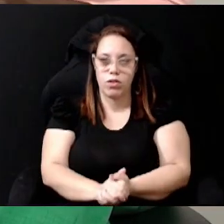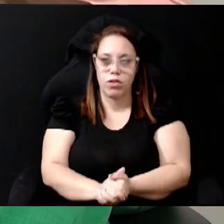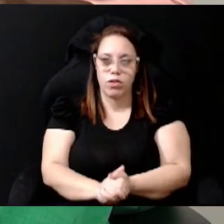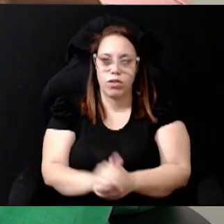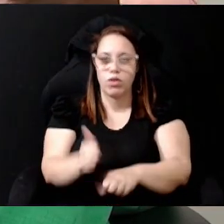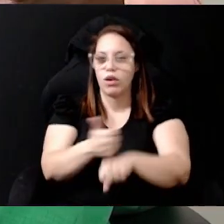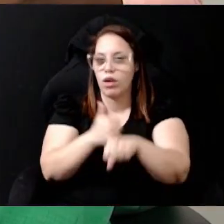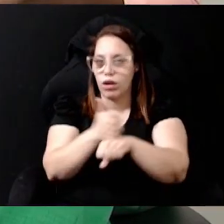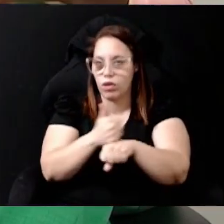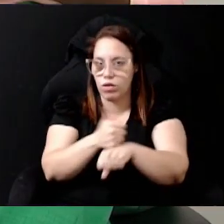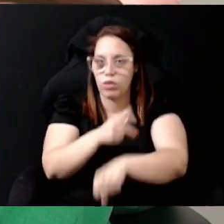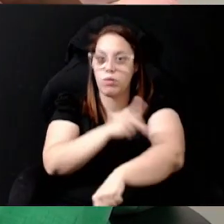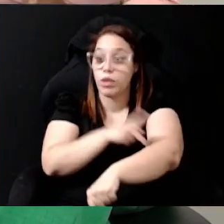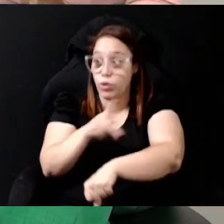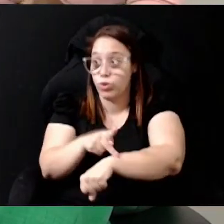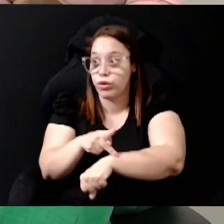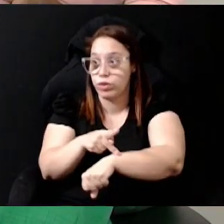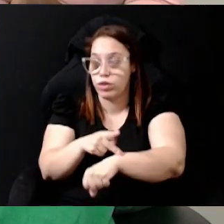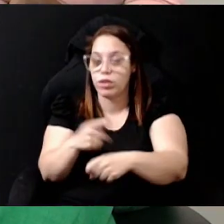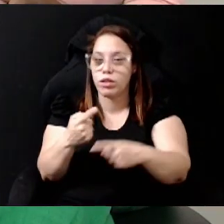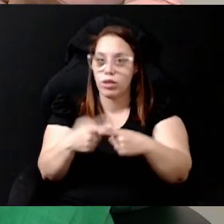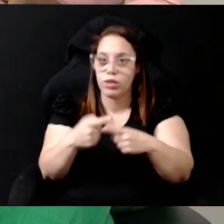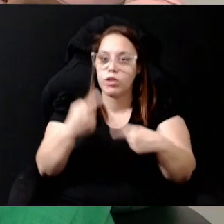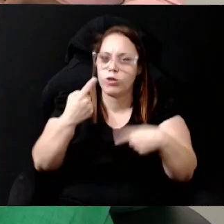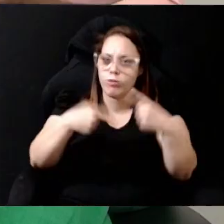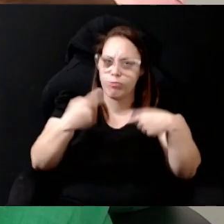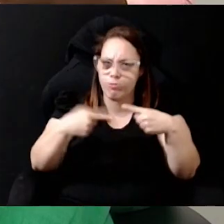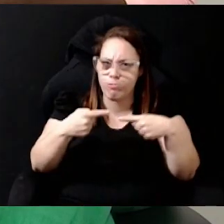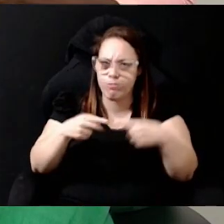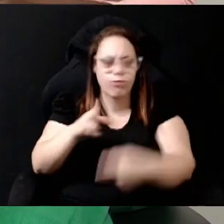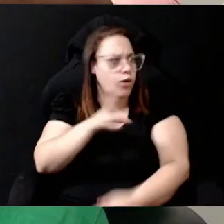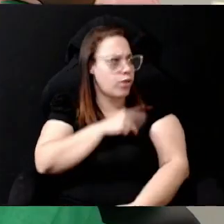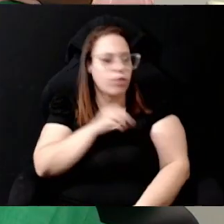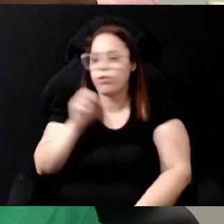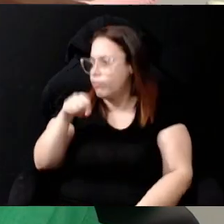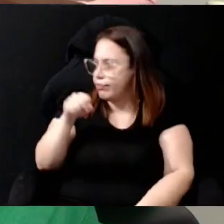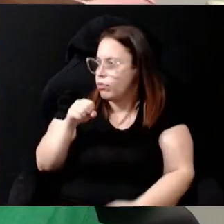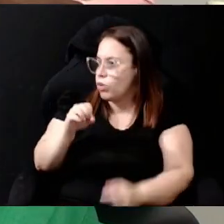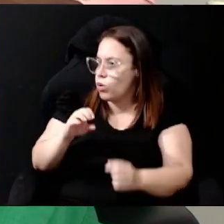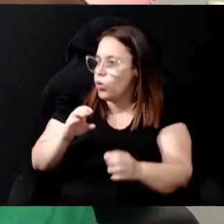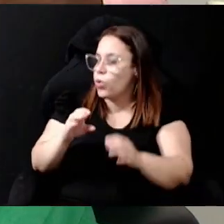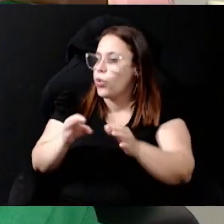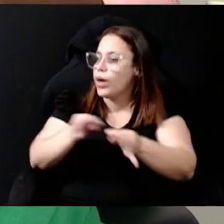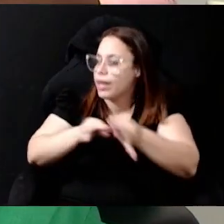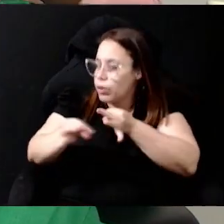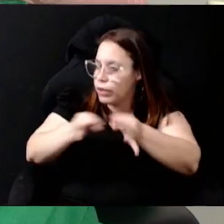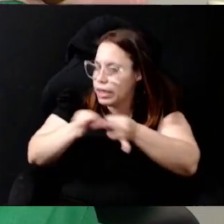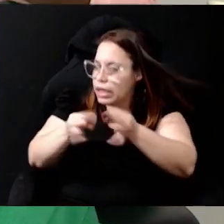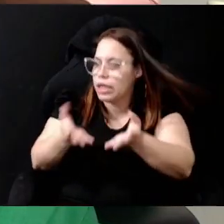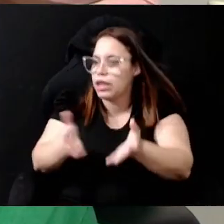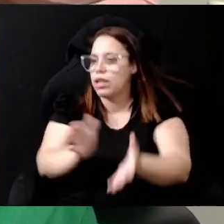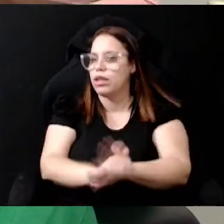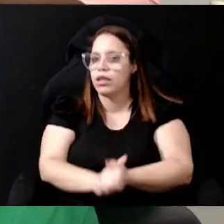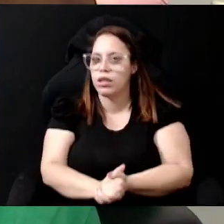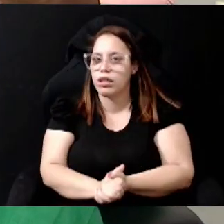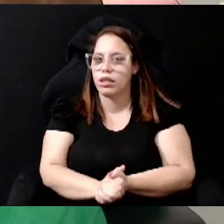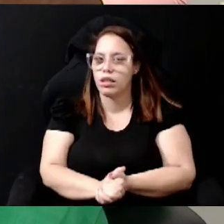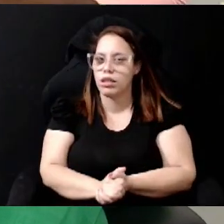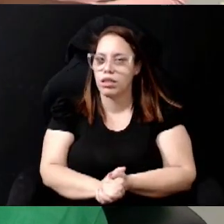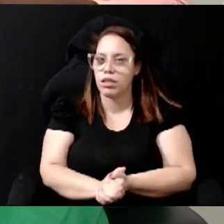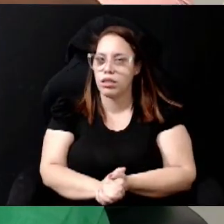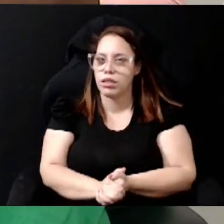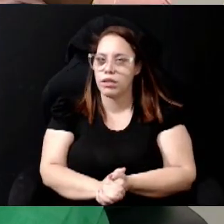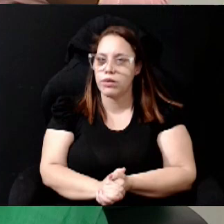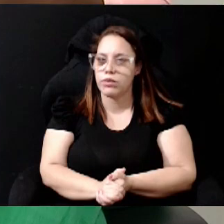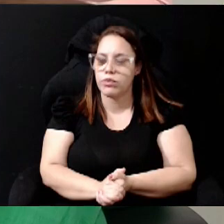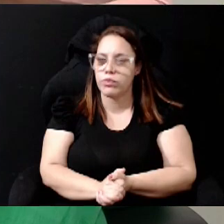agentes e professores. Então, tem as formações também nesses tempos pedagógicos, né? A gente poder discutir o que é o racismo, os conceitos, né? A gente